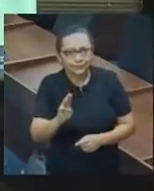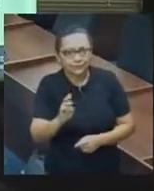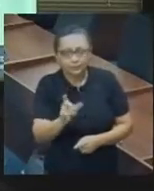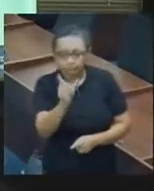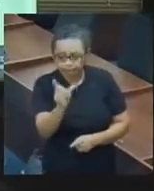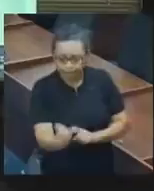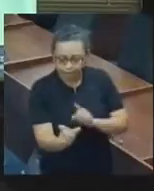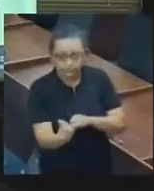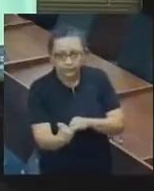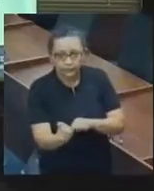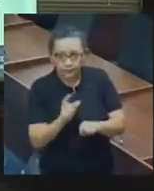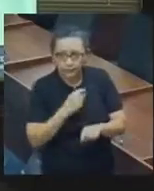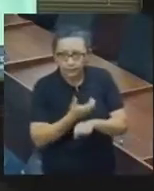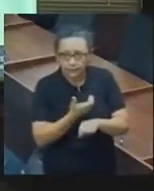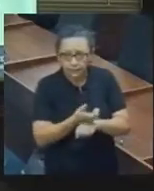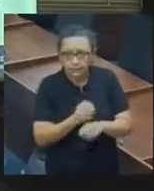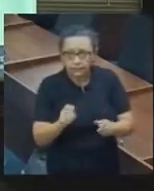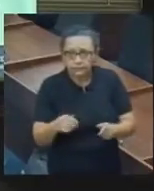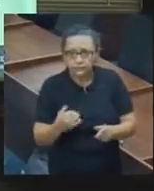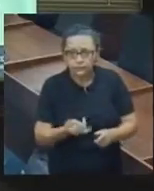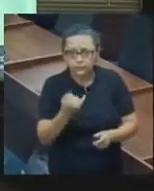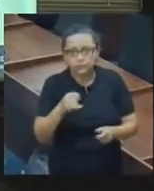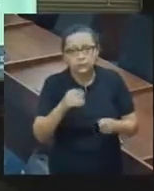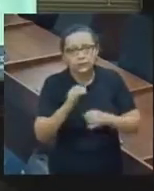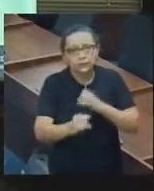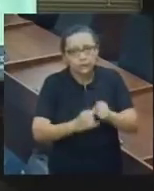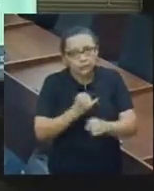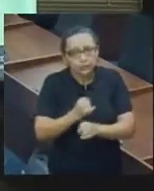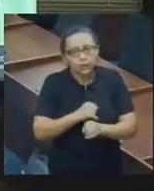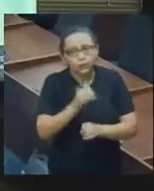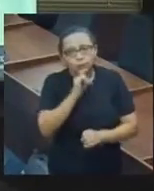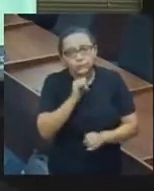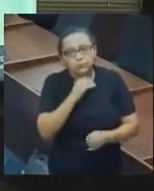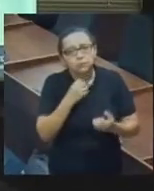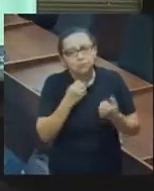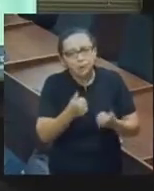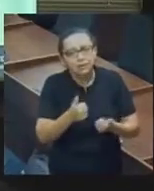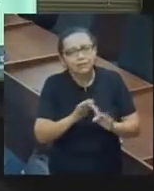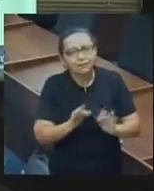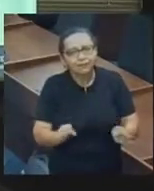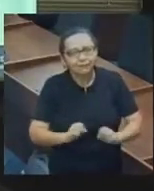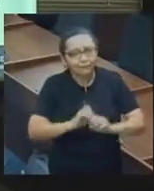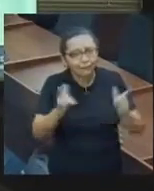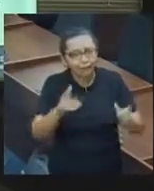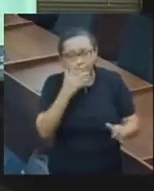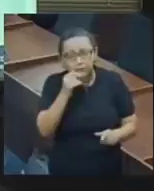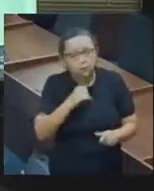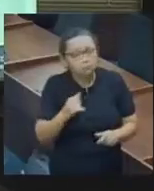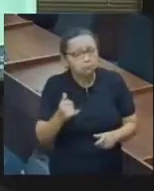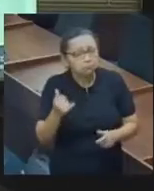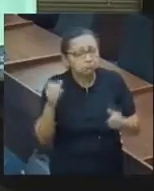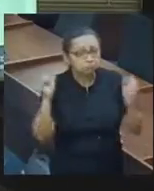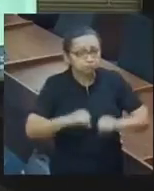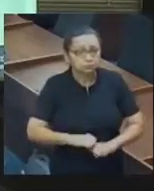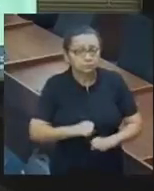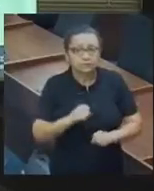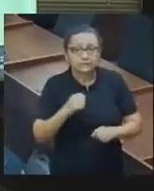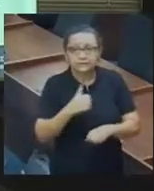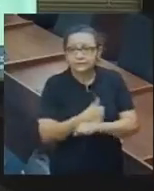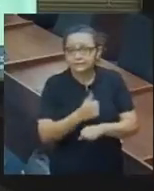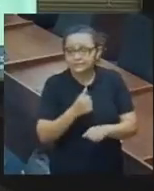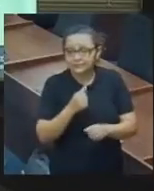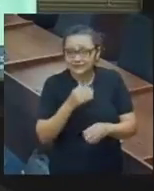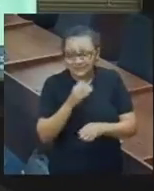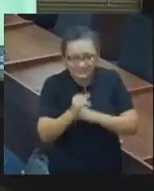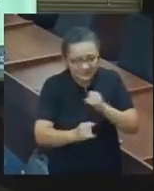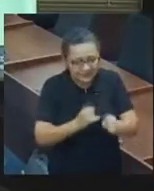acessibilidade à internet é um exemplo bem pragmático é talvez o pior site em termos de acessibilidade que eu já vi na